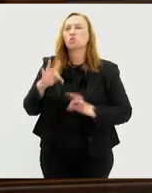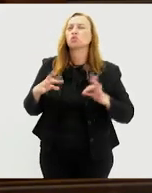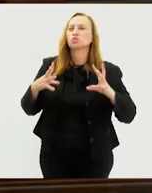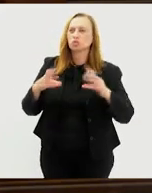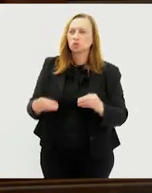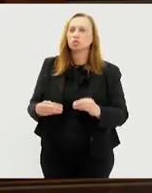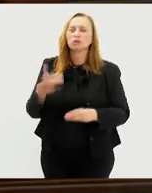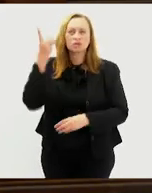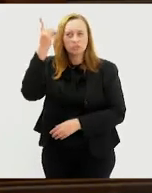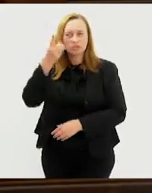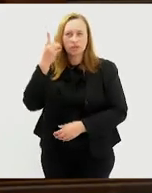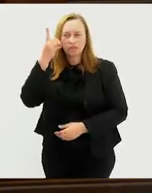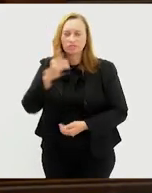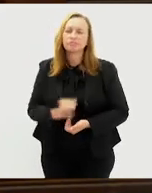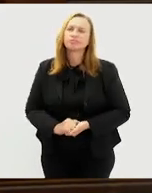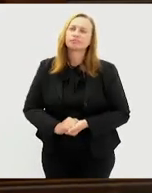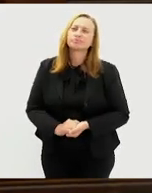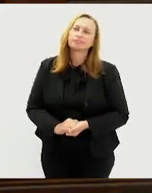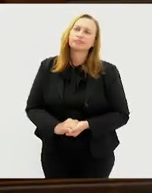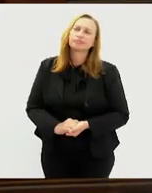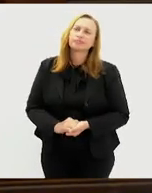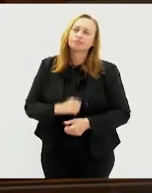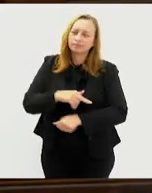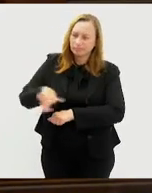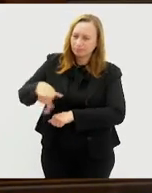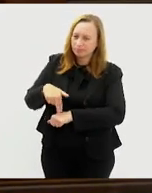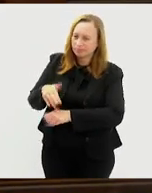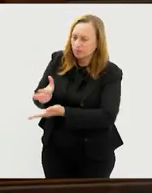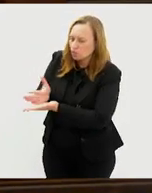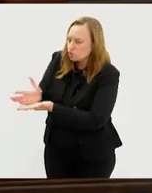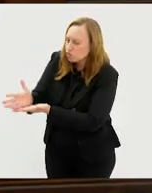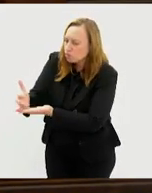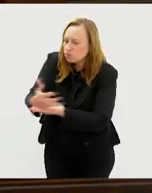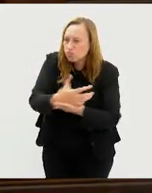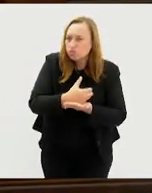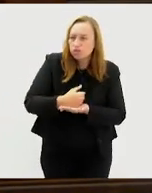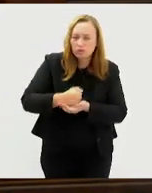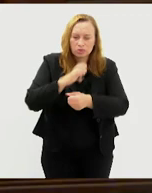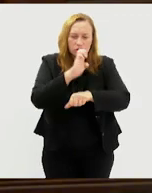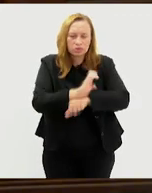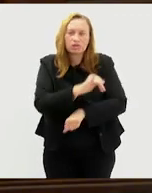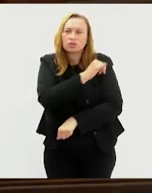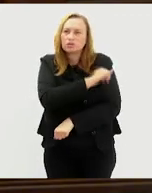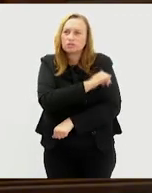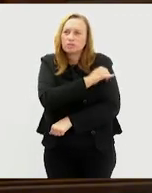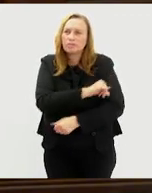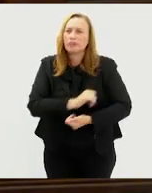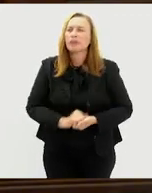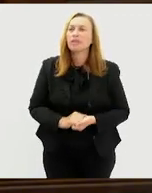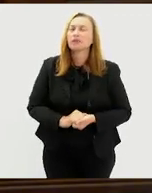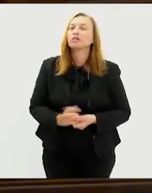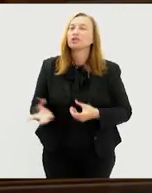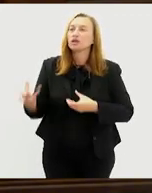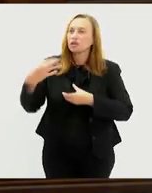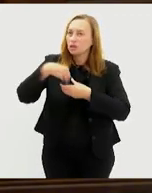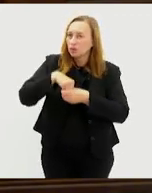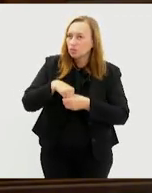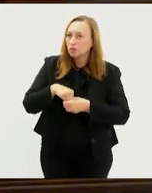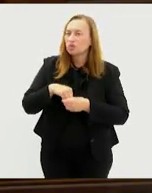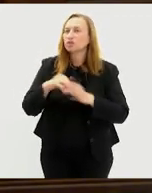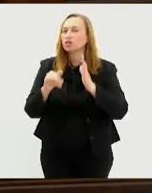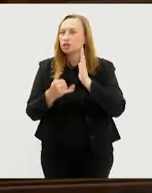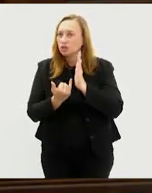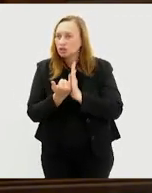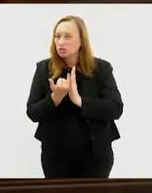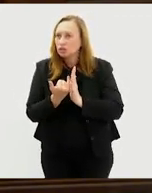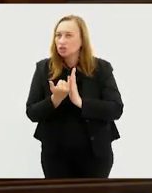Tiago tudo que a união arrecada no estado do Rio de Janeiro incluindo Imposto de Renda